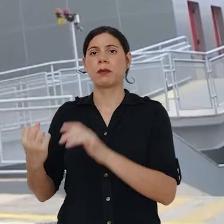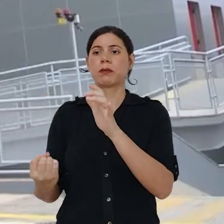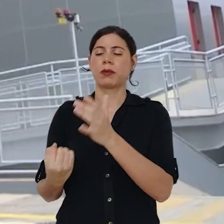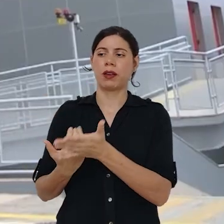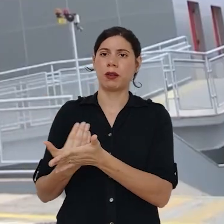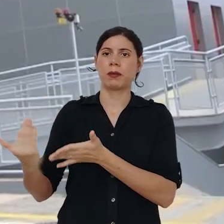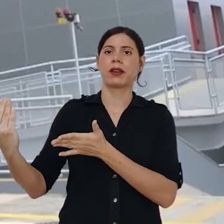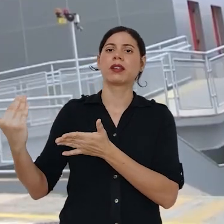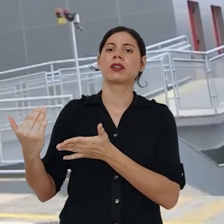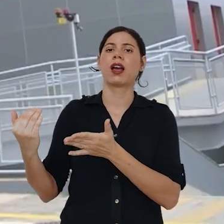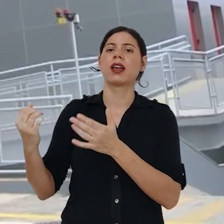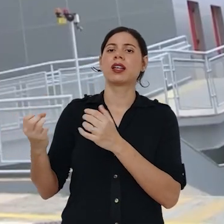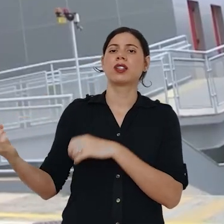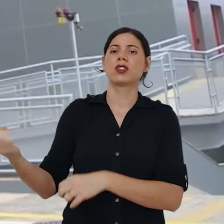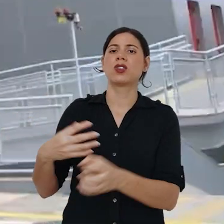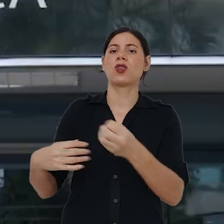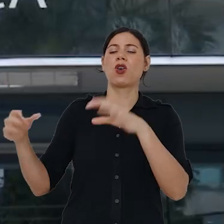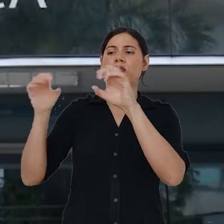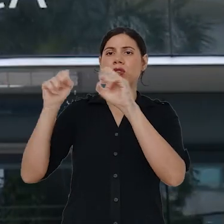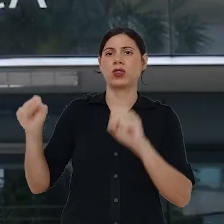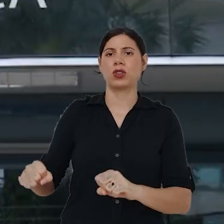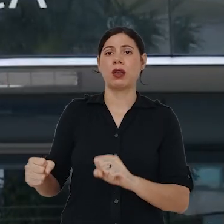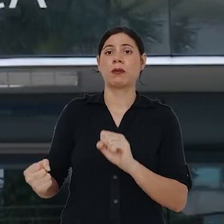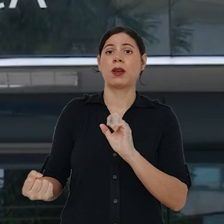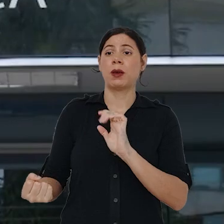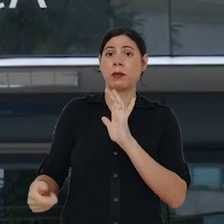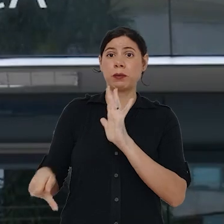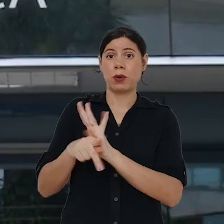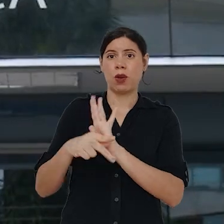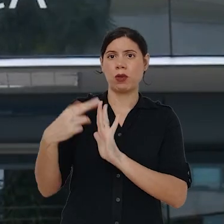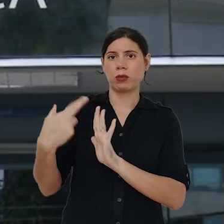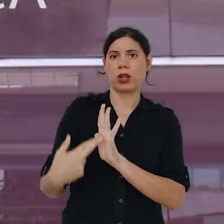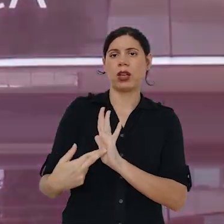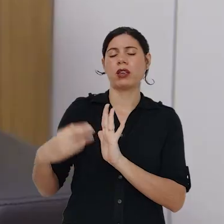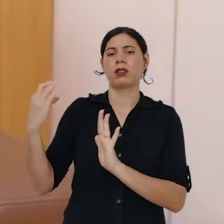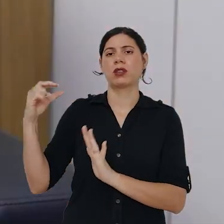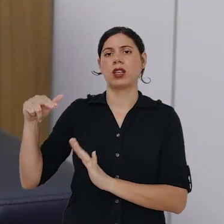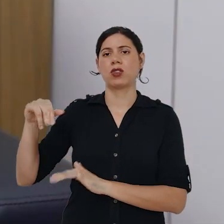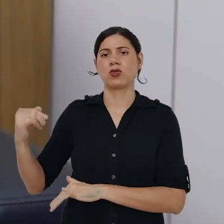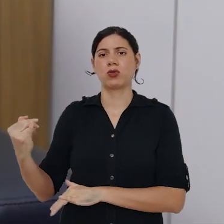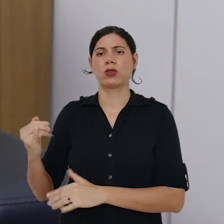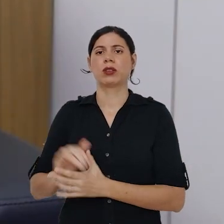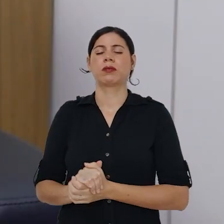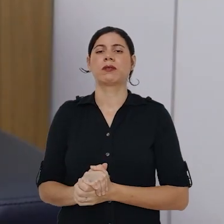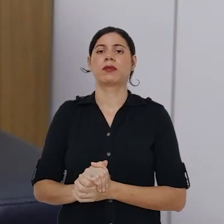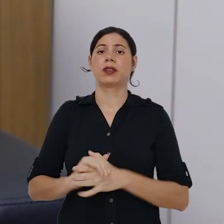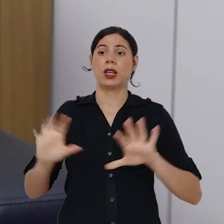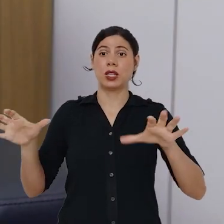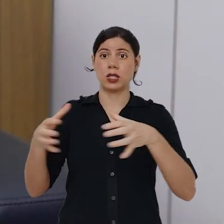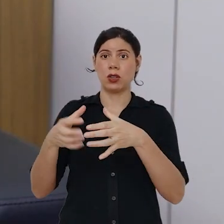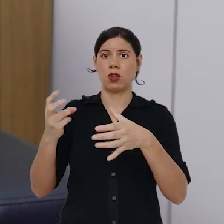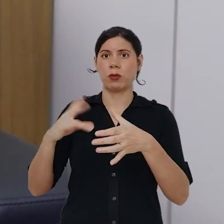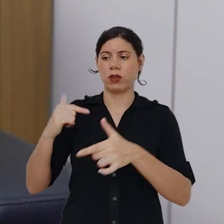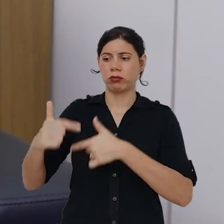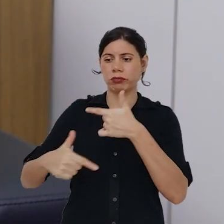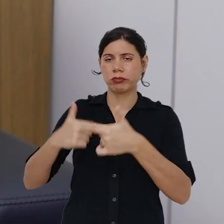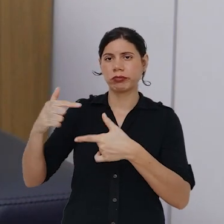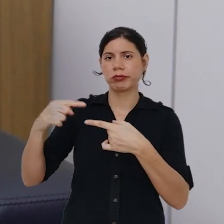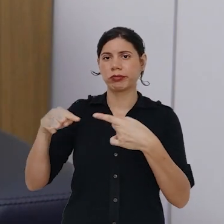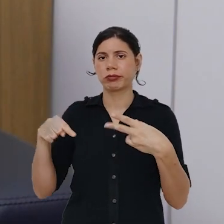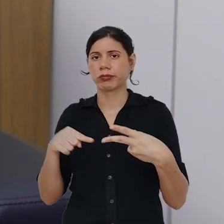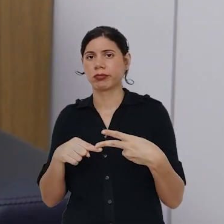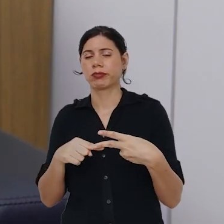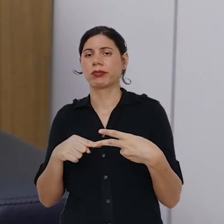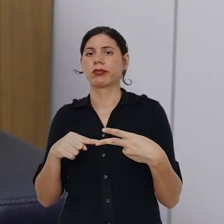de diretrizes fixadas pelo Conselho Nacional de Justiça. O grupo do trabalho vai operar em duas frentes. Ele vai,